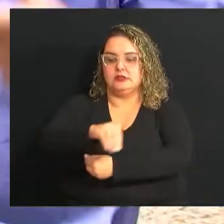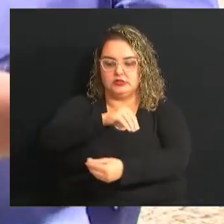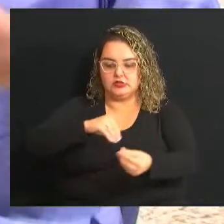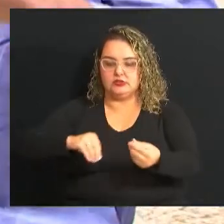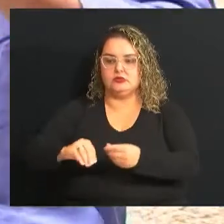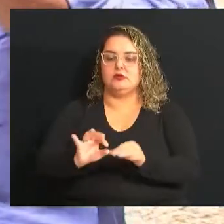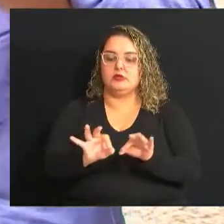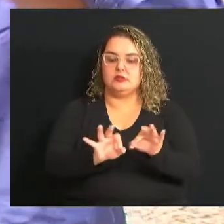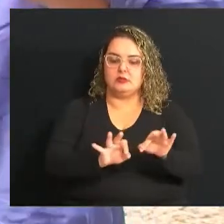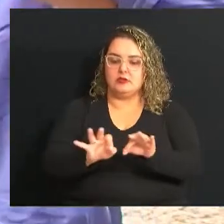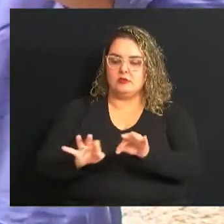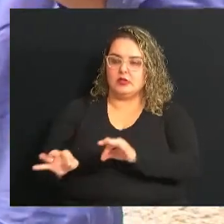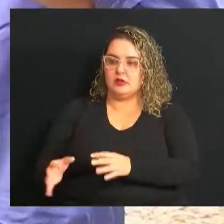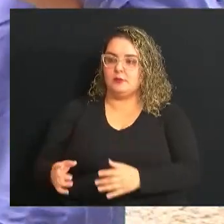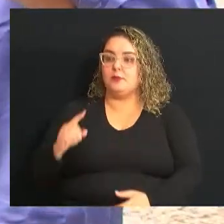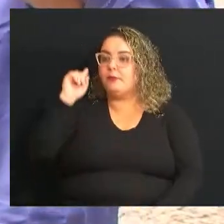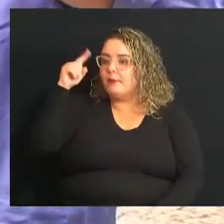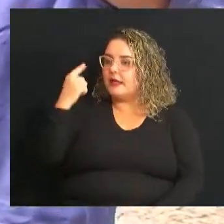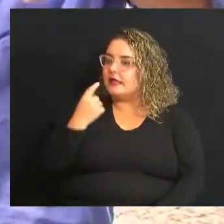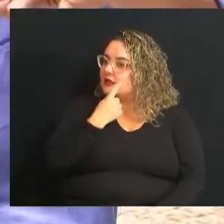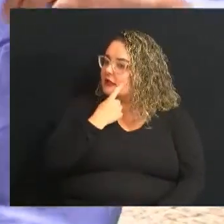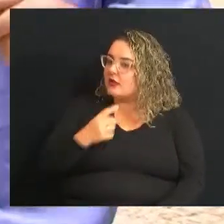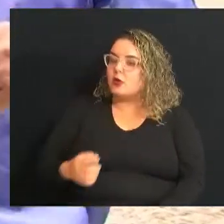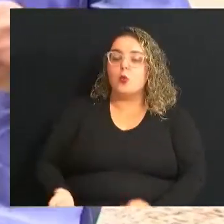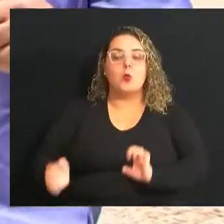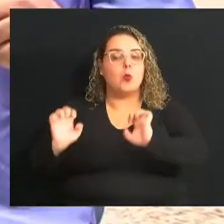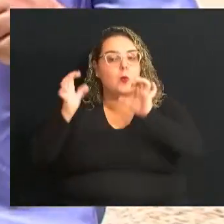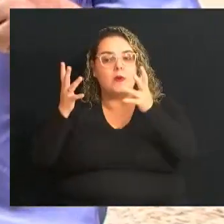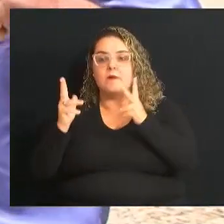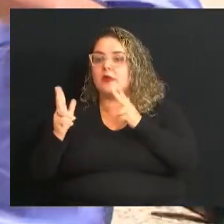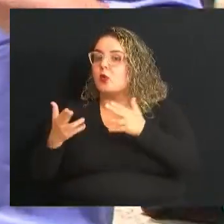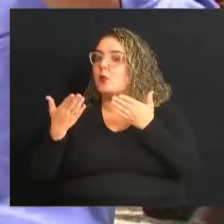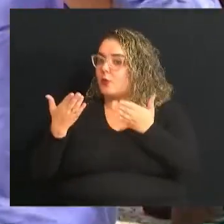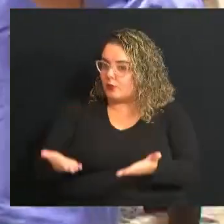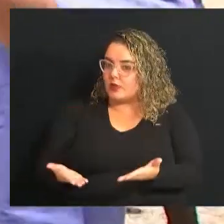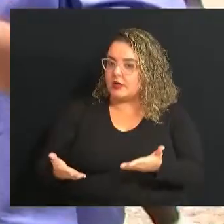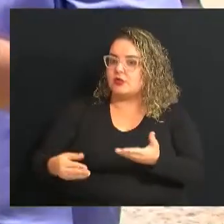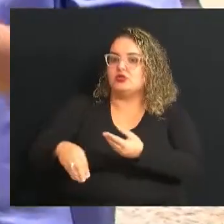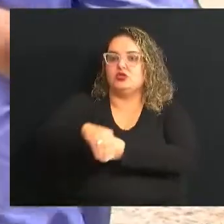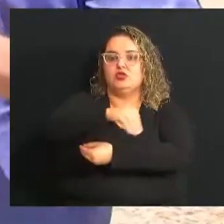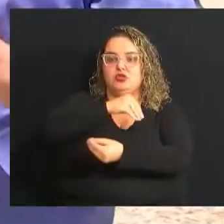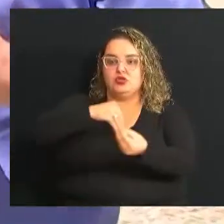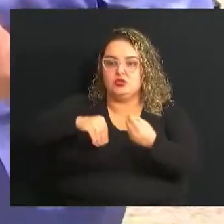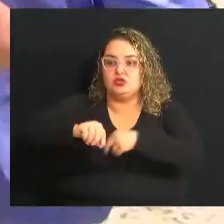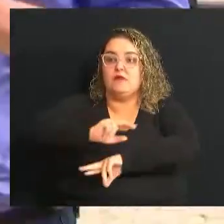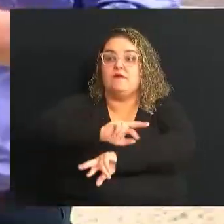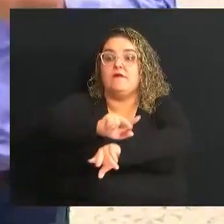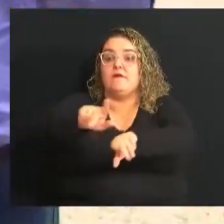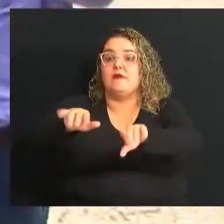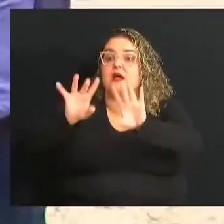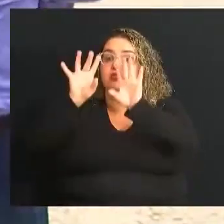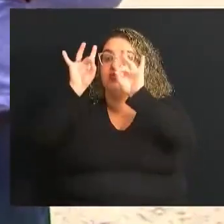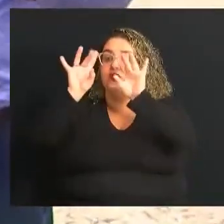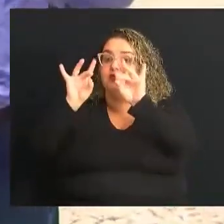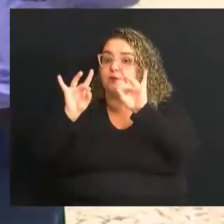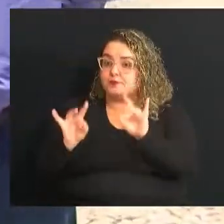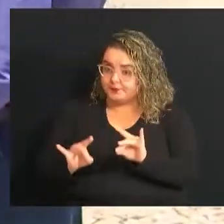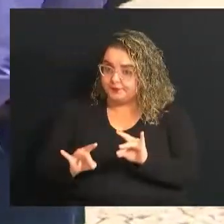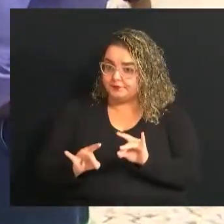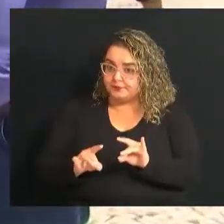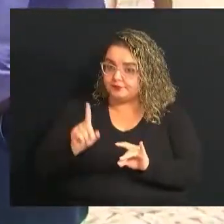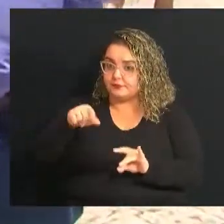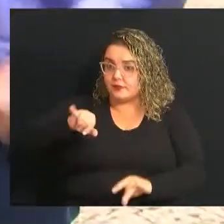dia 2 de dezembro, também às 4 horas da tarde, Brasil e Camarões. E tudo isso, esse aparato